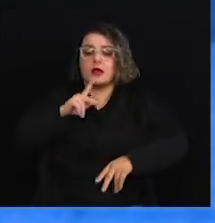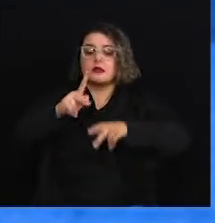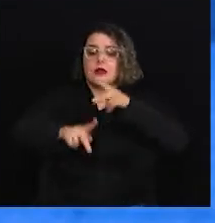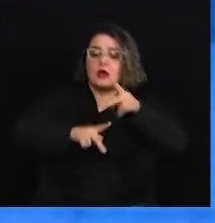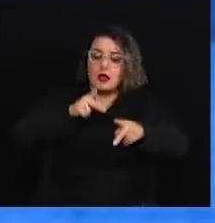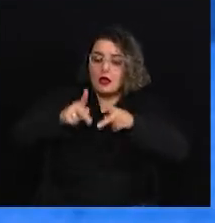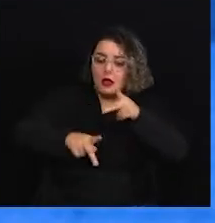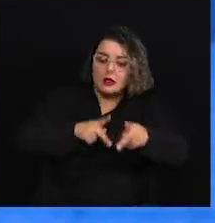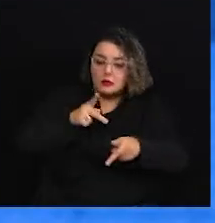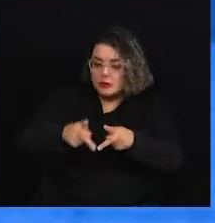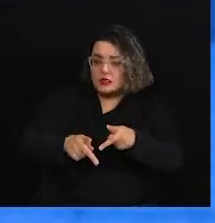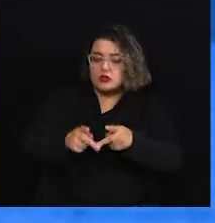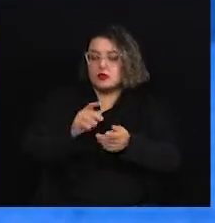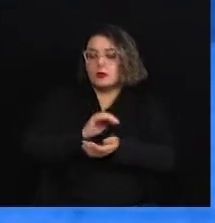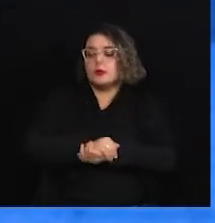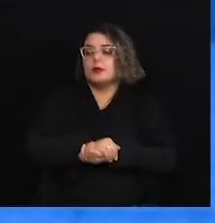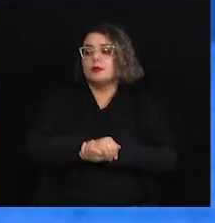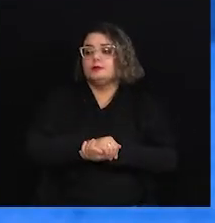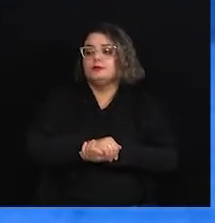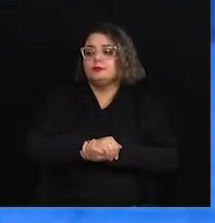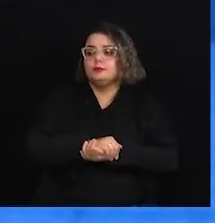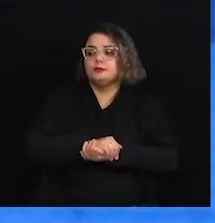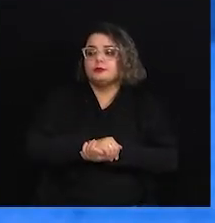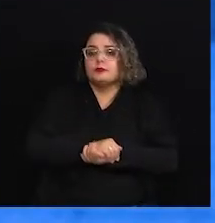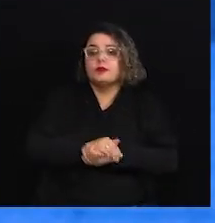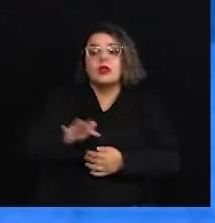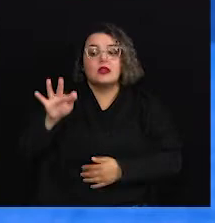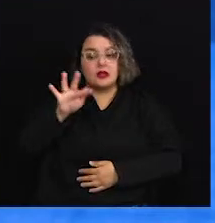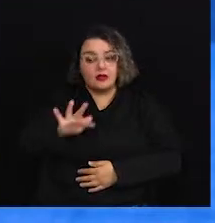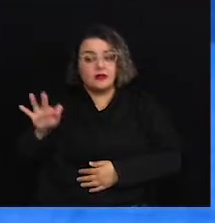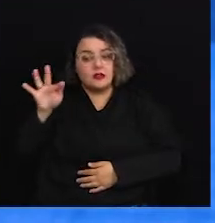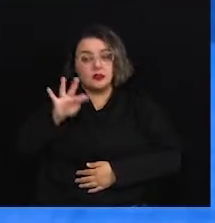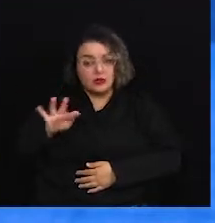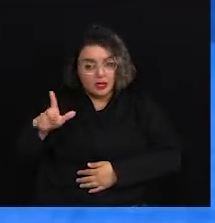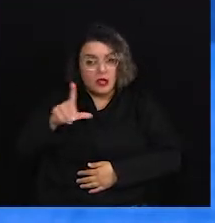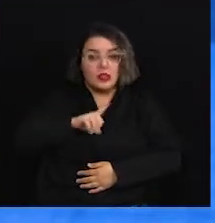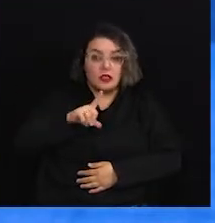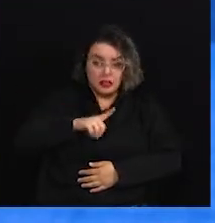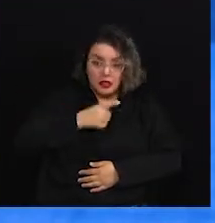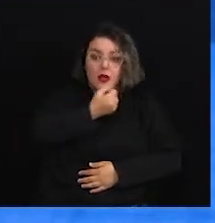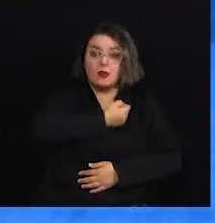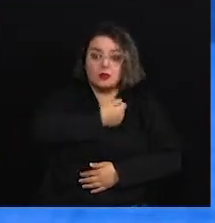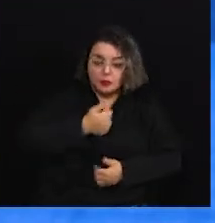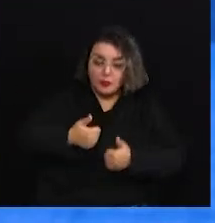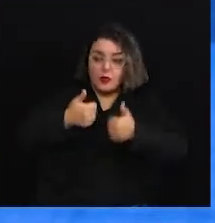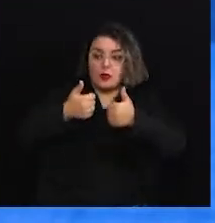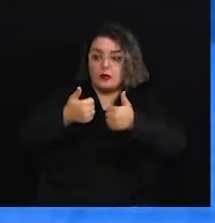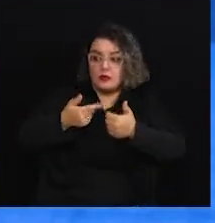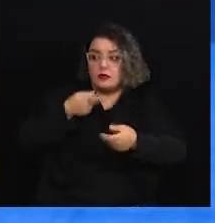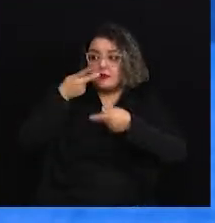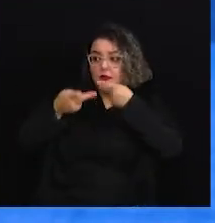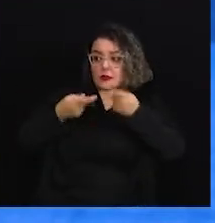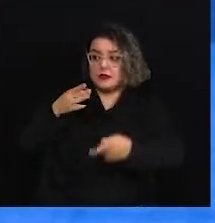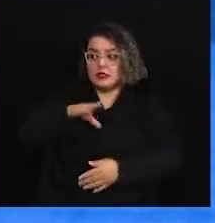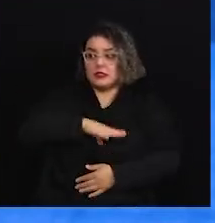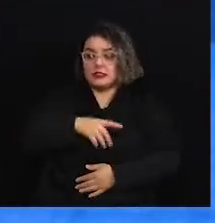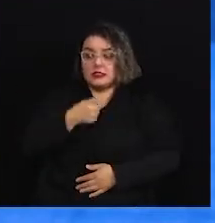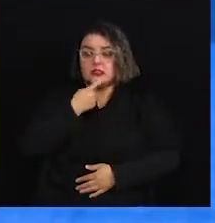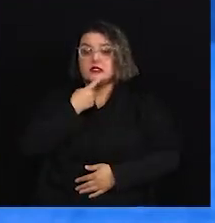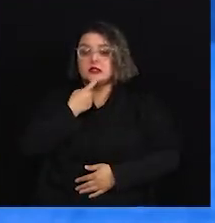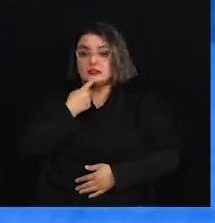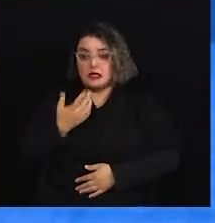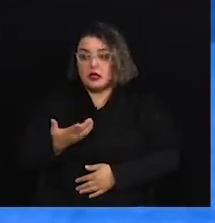aí o pessoal saindo das universidades, temos um número positivo em especial, vou falar aqui da cidade